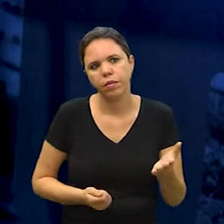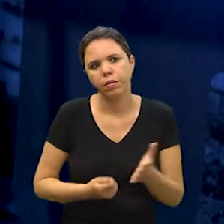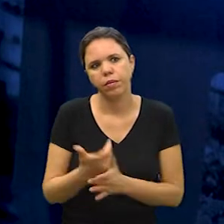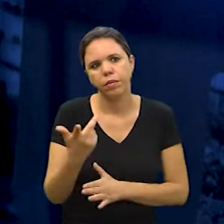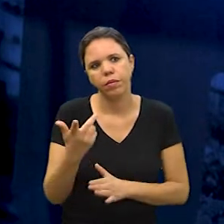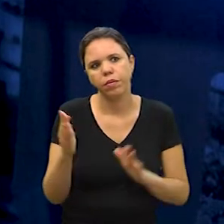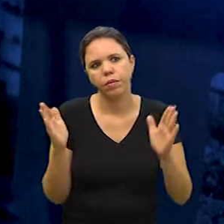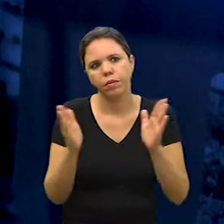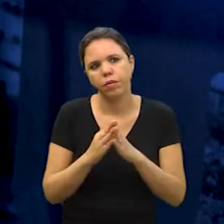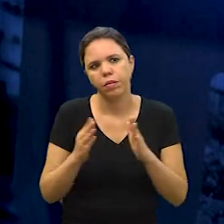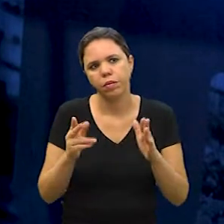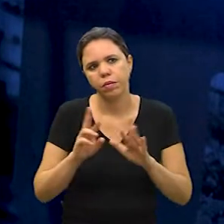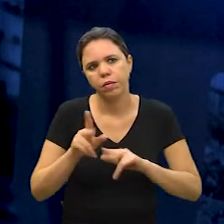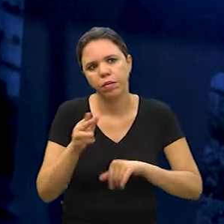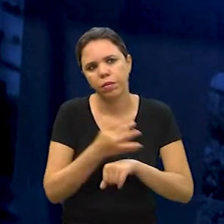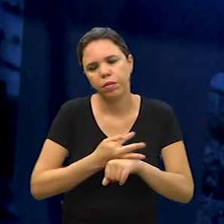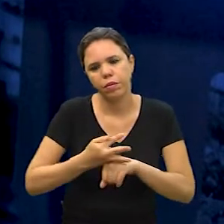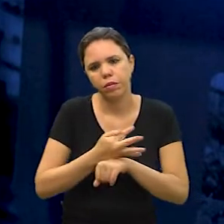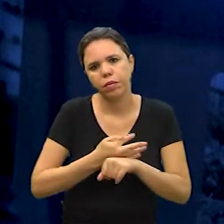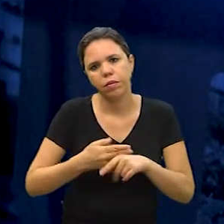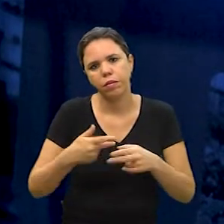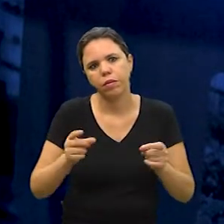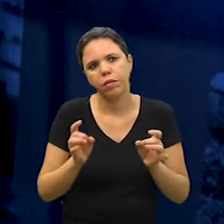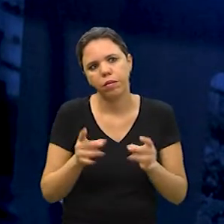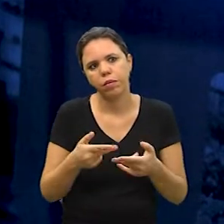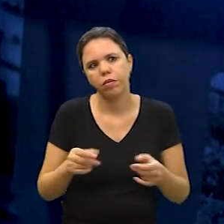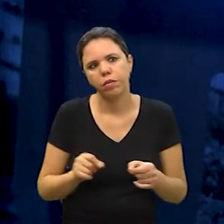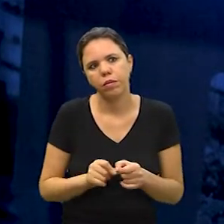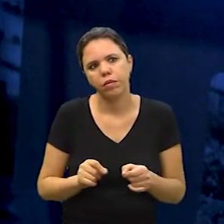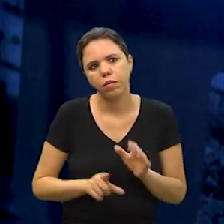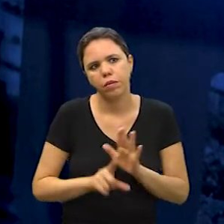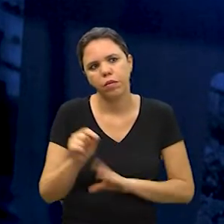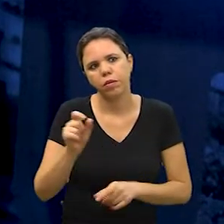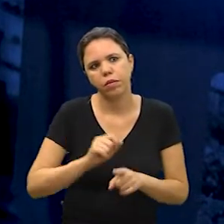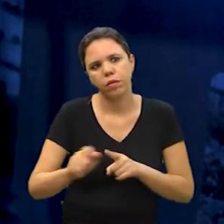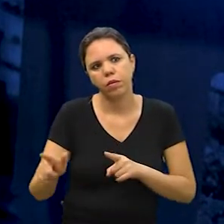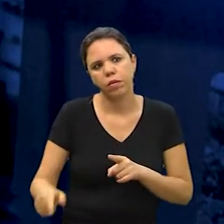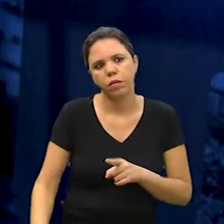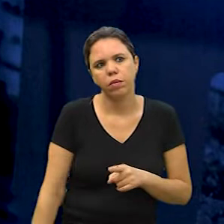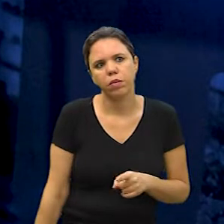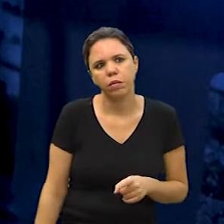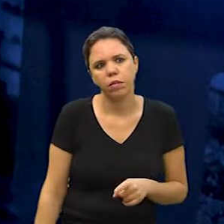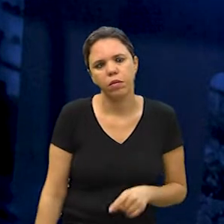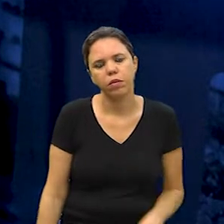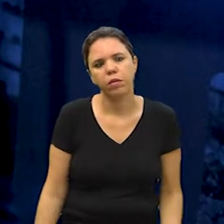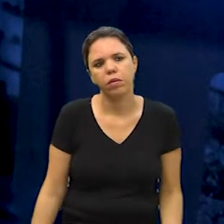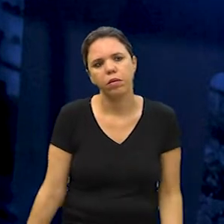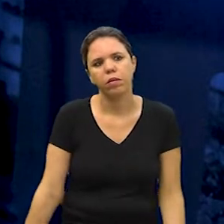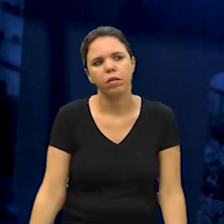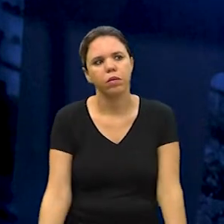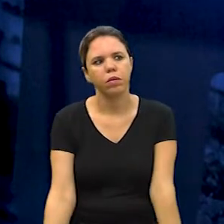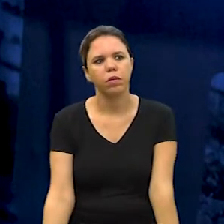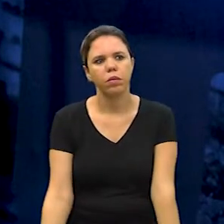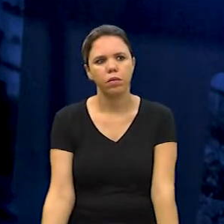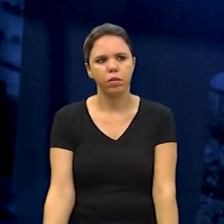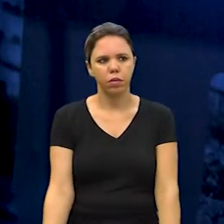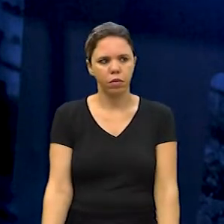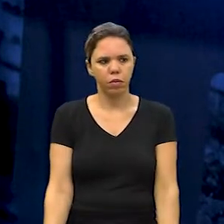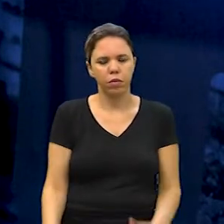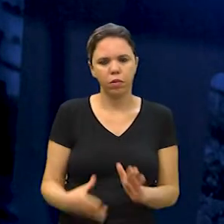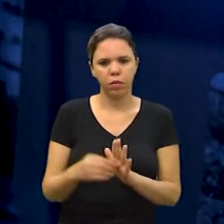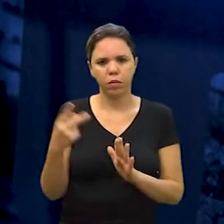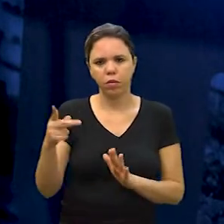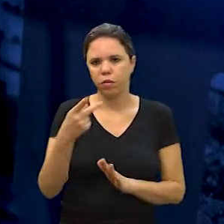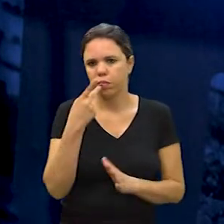para comprar propriedades de férias, propriedades de venda para renda de aluguel. Sim. E o modelo do